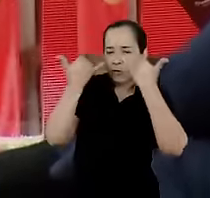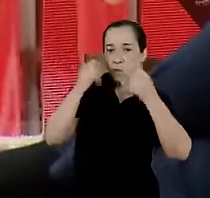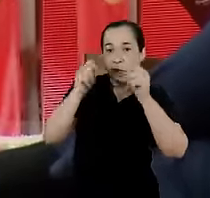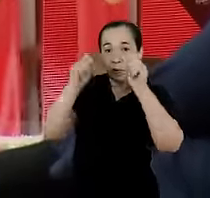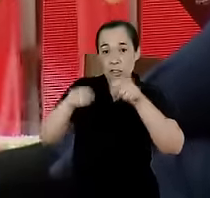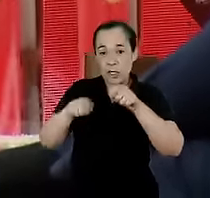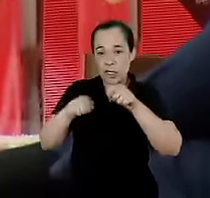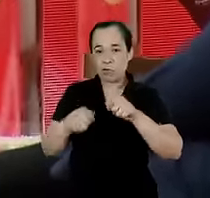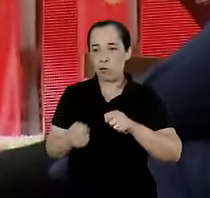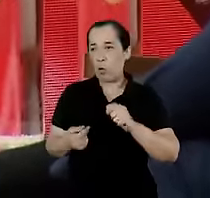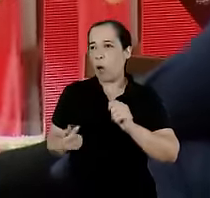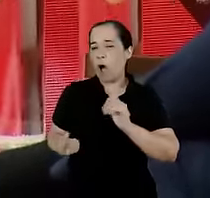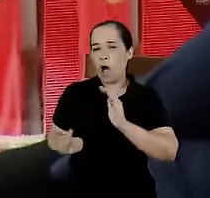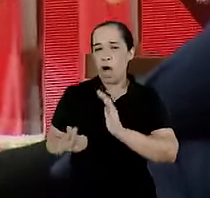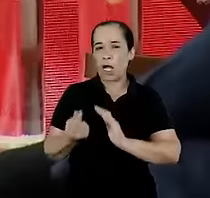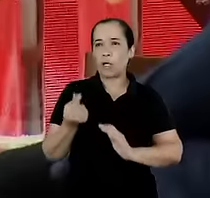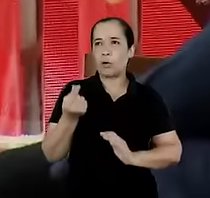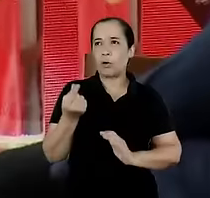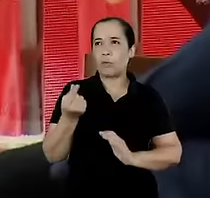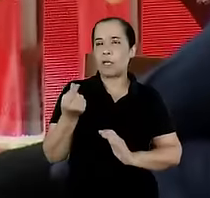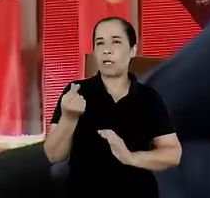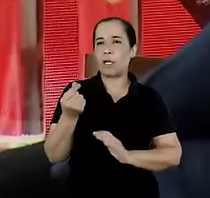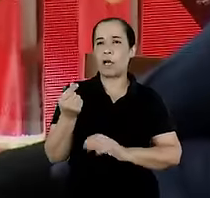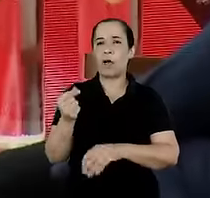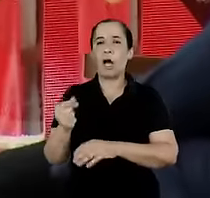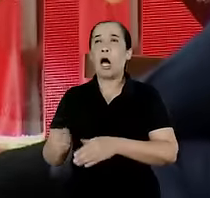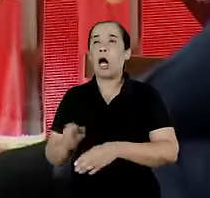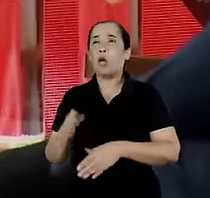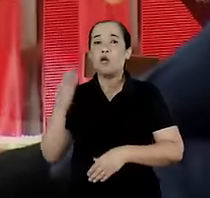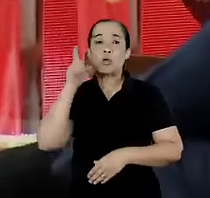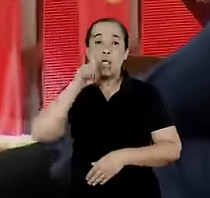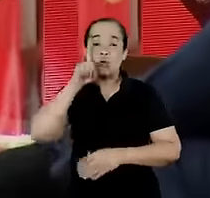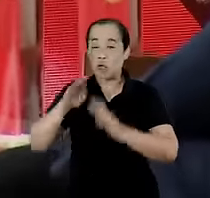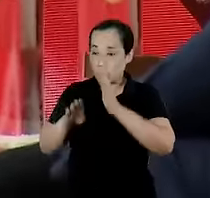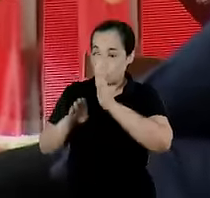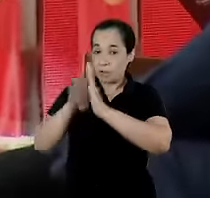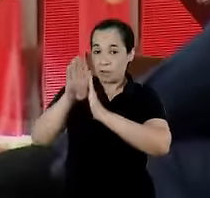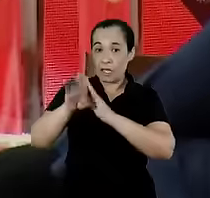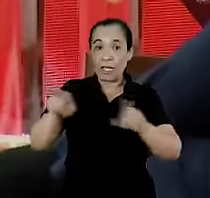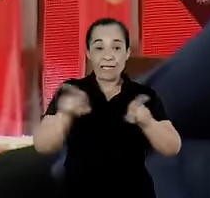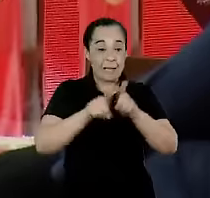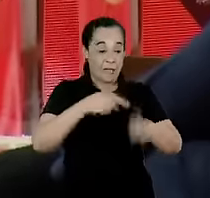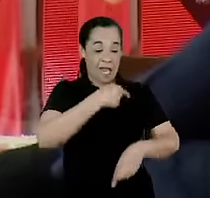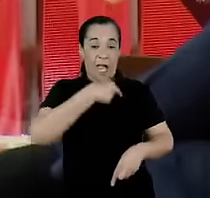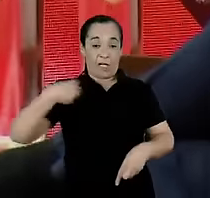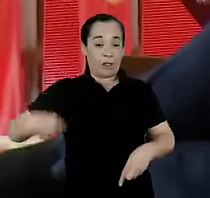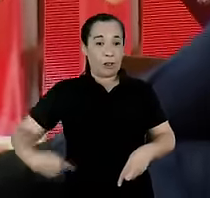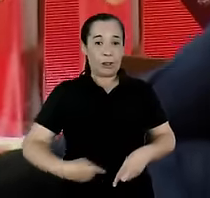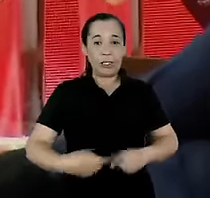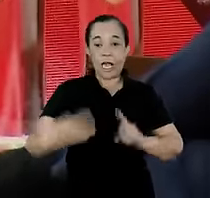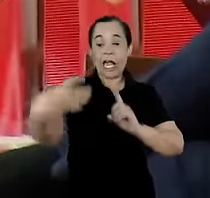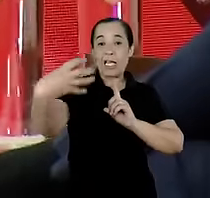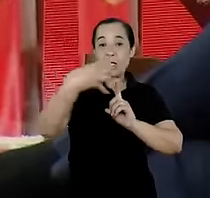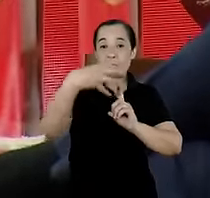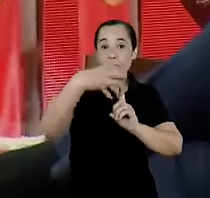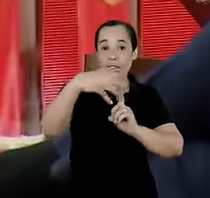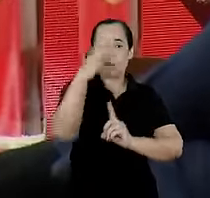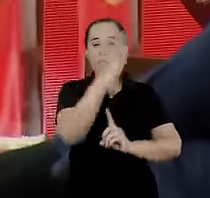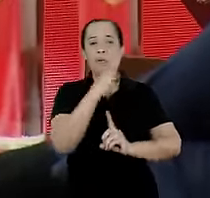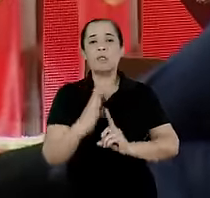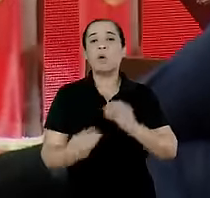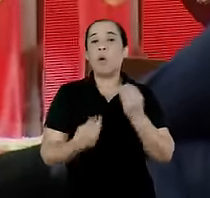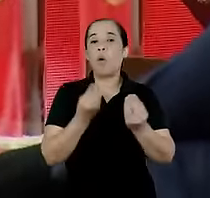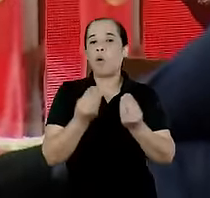Americana né a desaceleração da economia chinesa afeta né a gente de Que tal de tal de que forma né o Brasil hoje é um grande produtor de